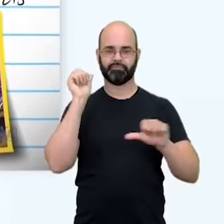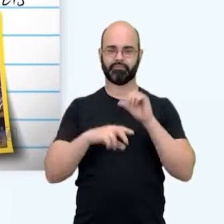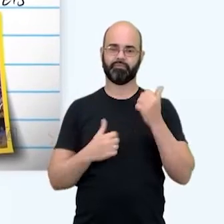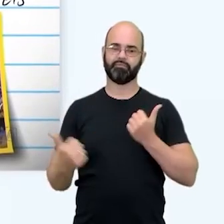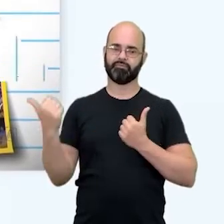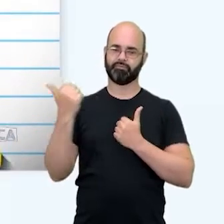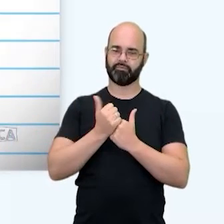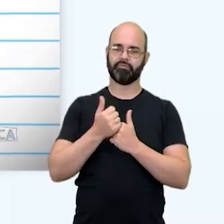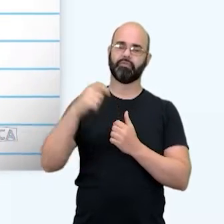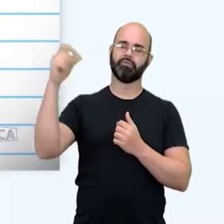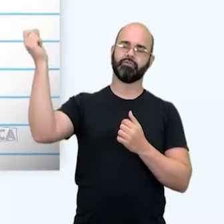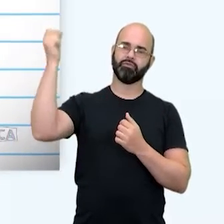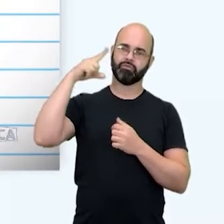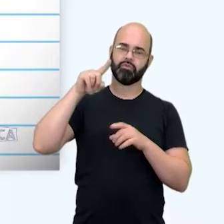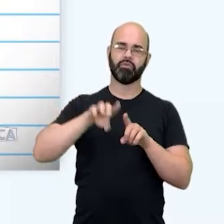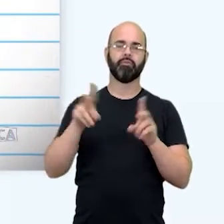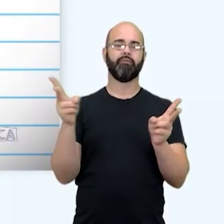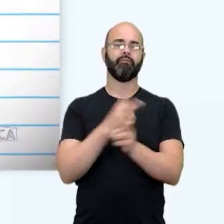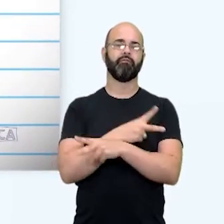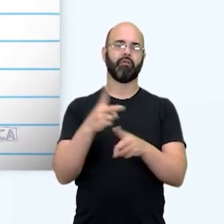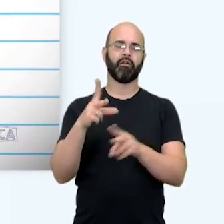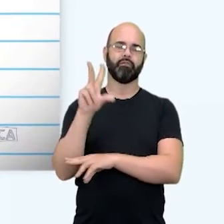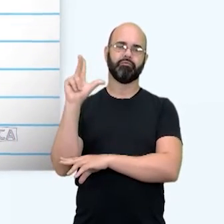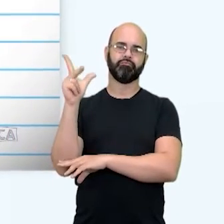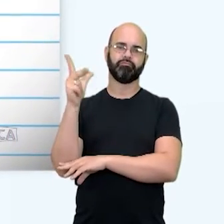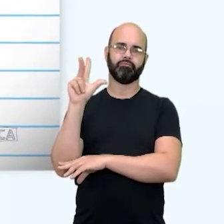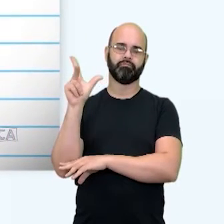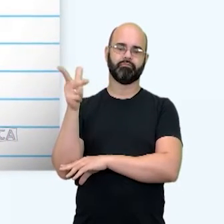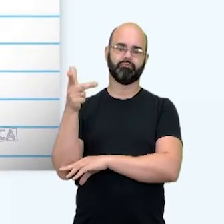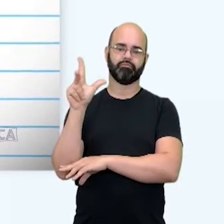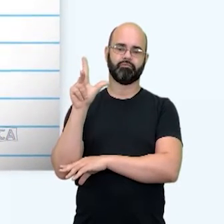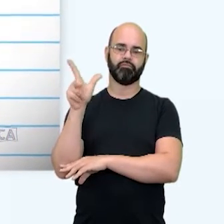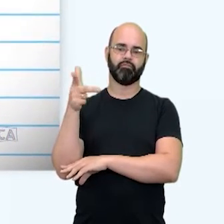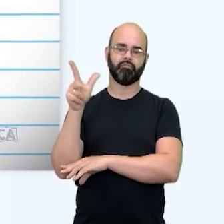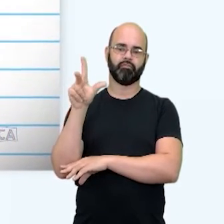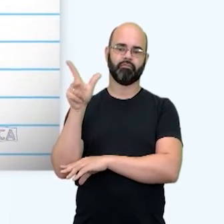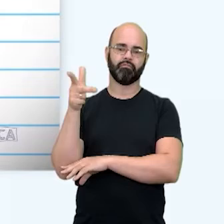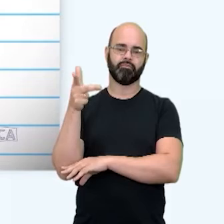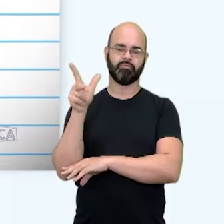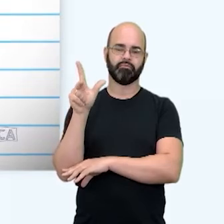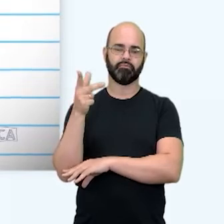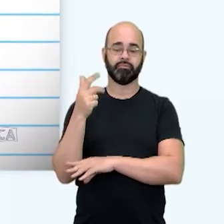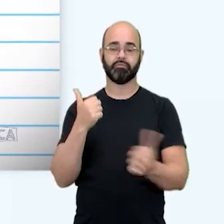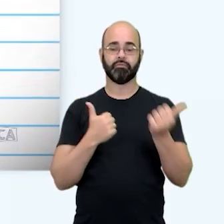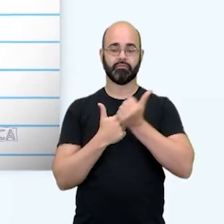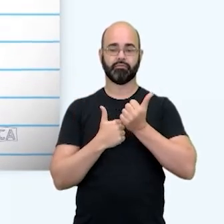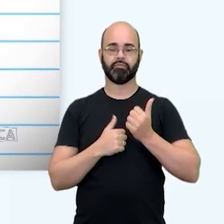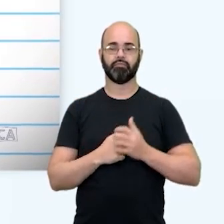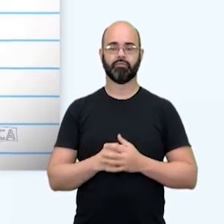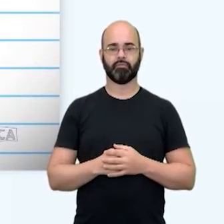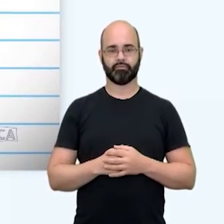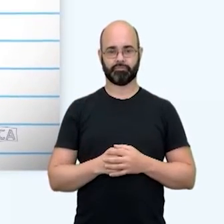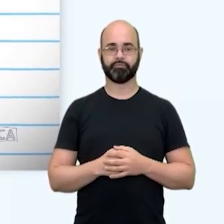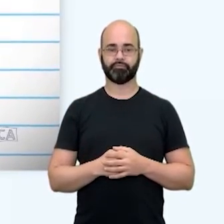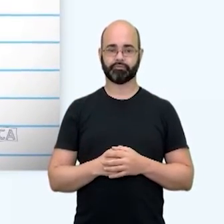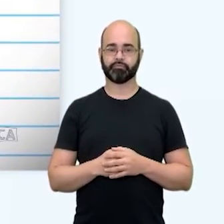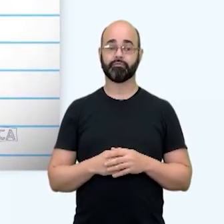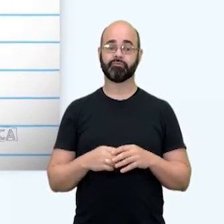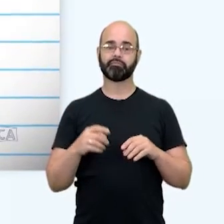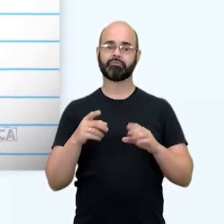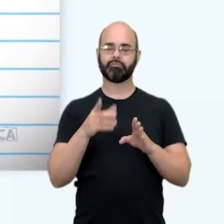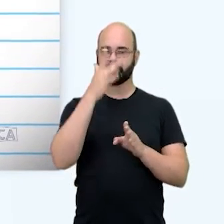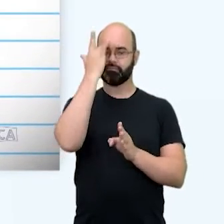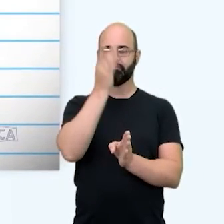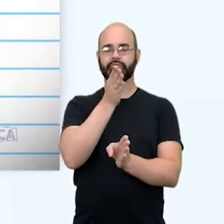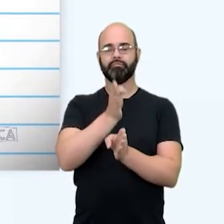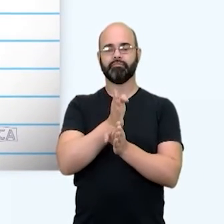solar. O combate às mudanças climáticas é um problema de todos, um verdadeiro desafio global. Ele ignora as fronteiras